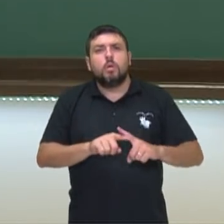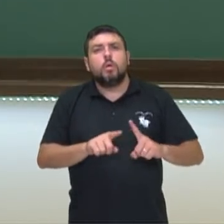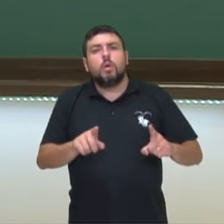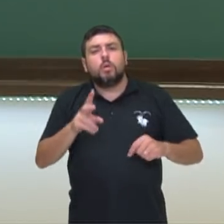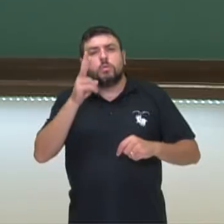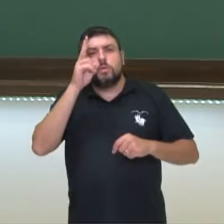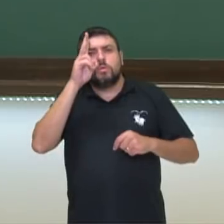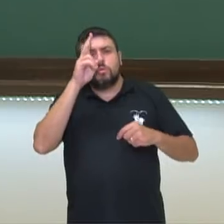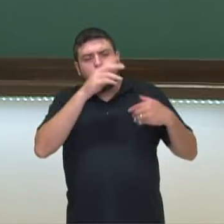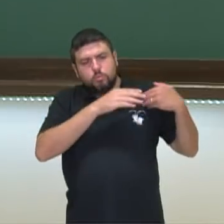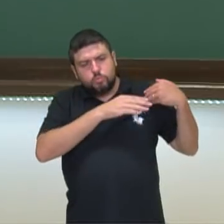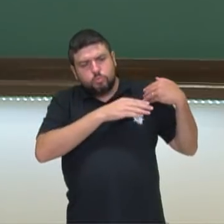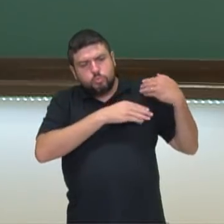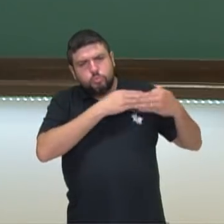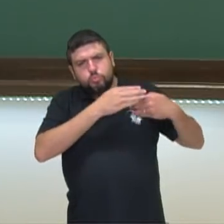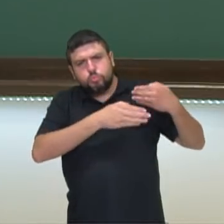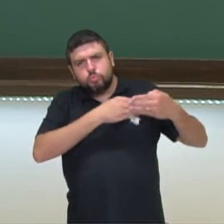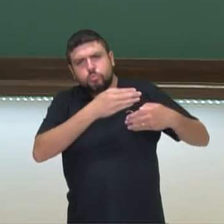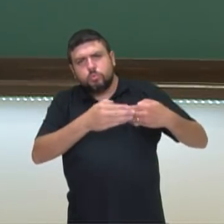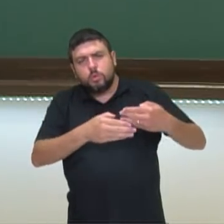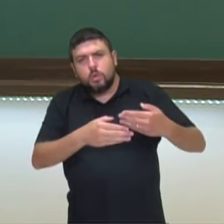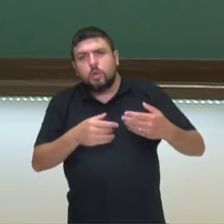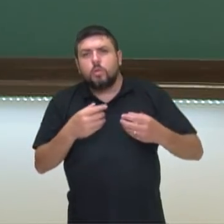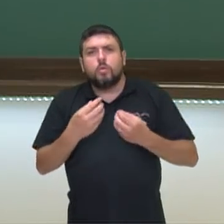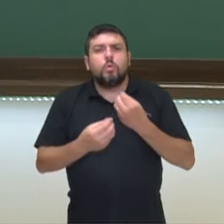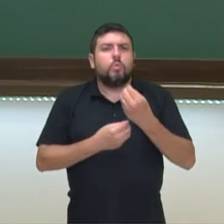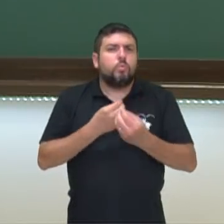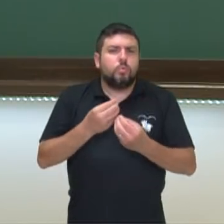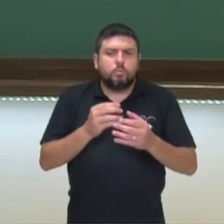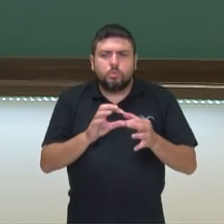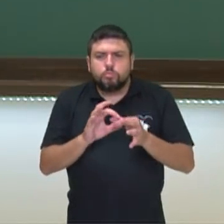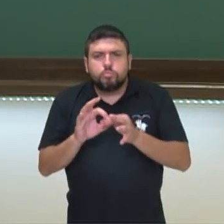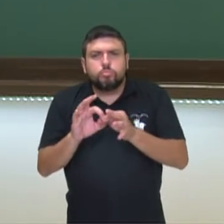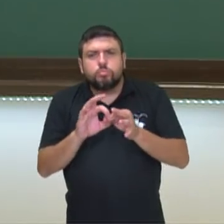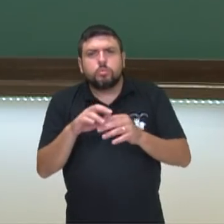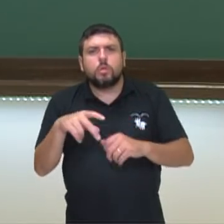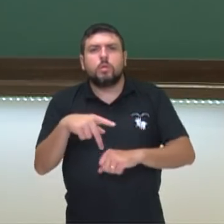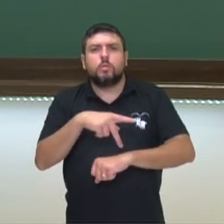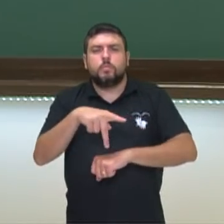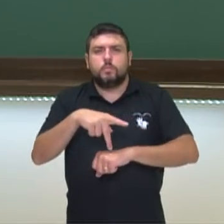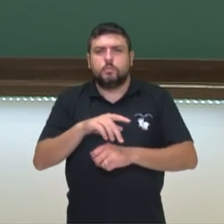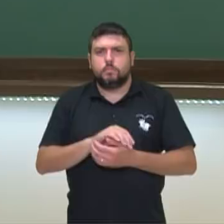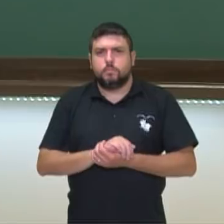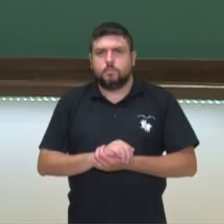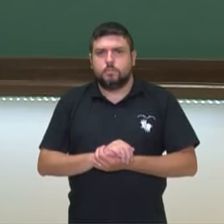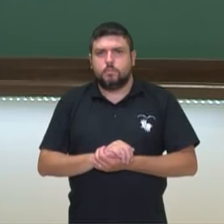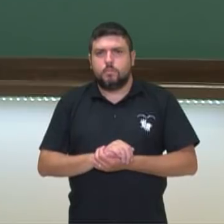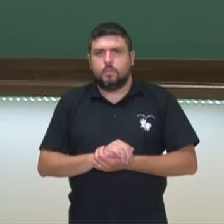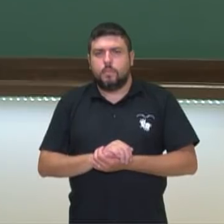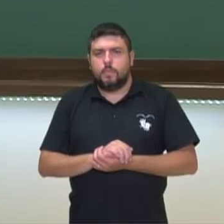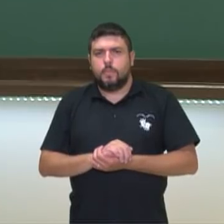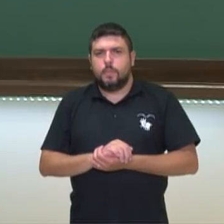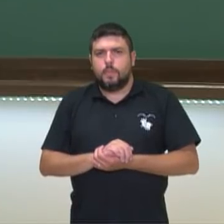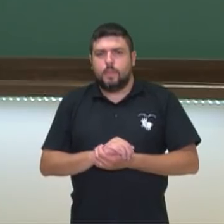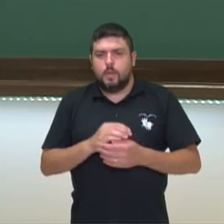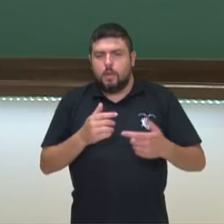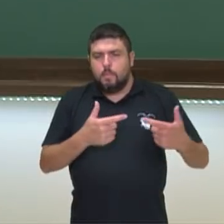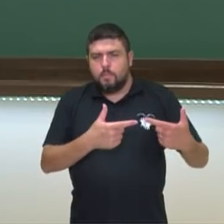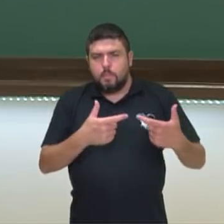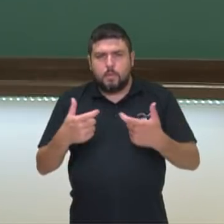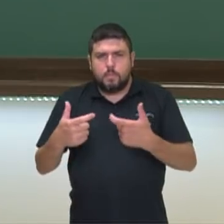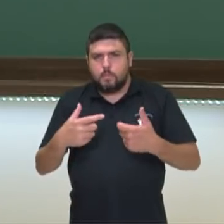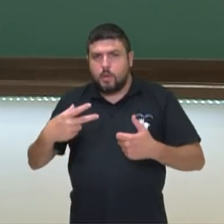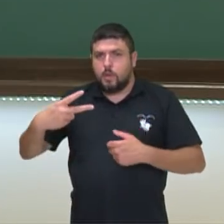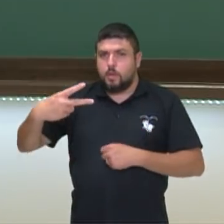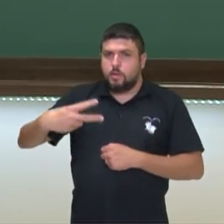longo do tempo entre esses países? Então, com o fim da Segunda Grande Guerra Mundial, em